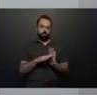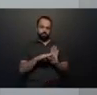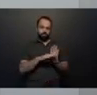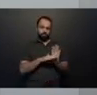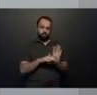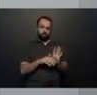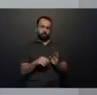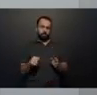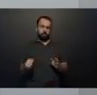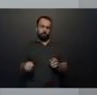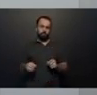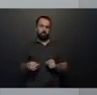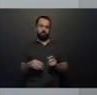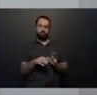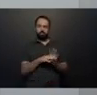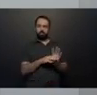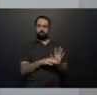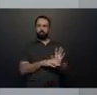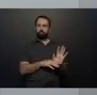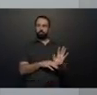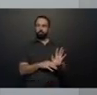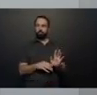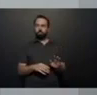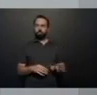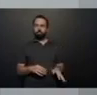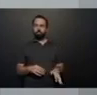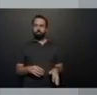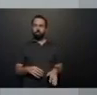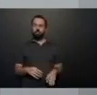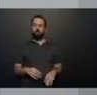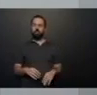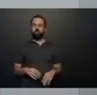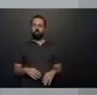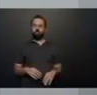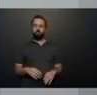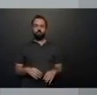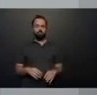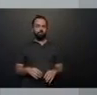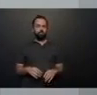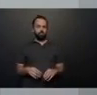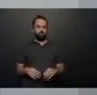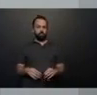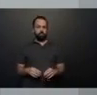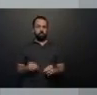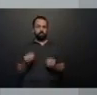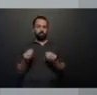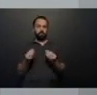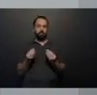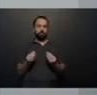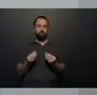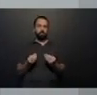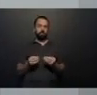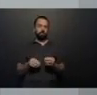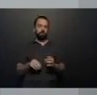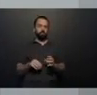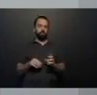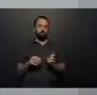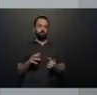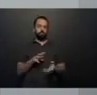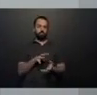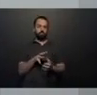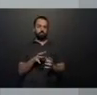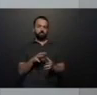etapas. Existem vários métodos de trabalho. E esses métodos são conjuntos de